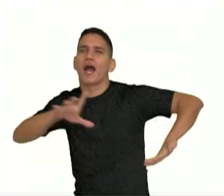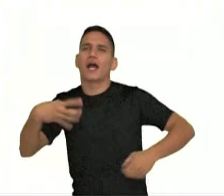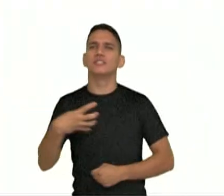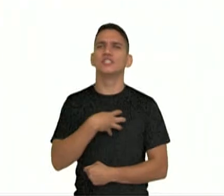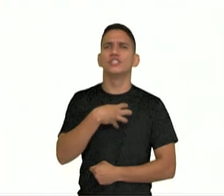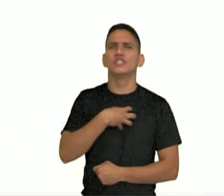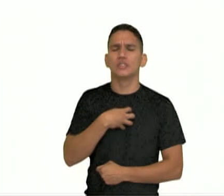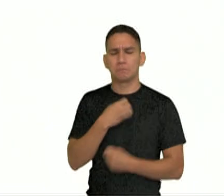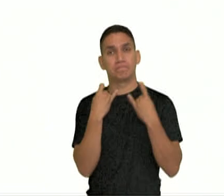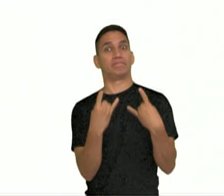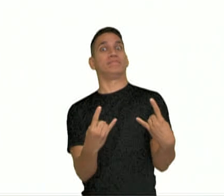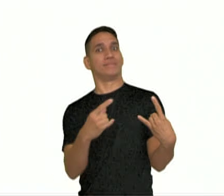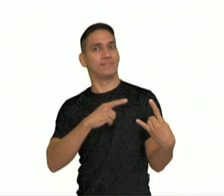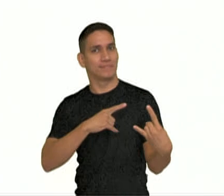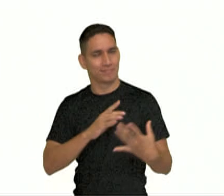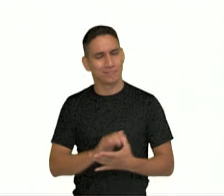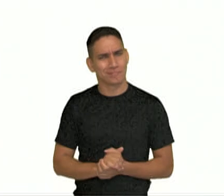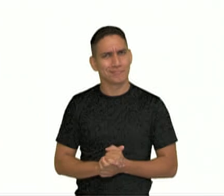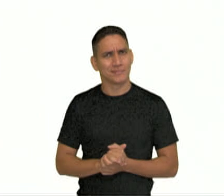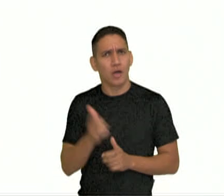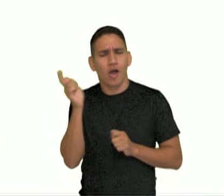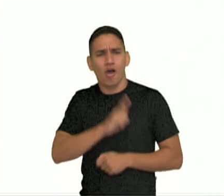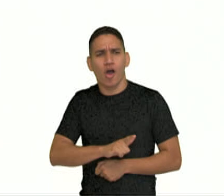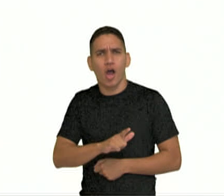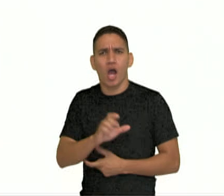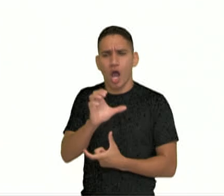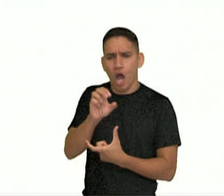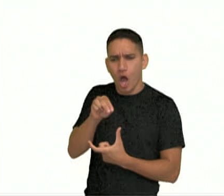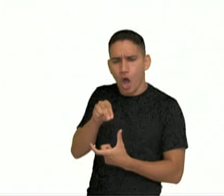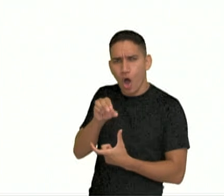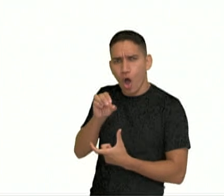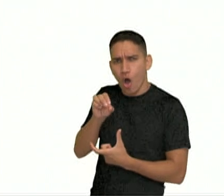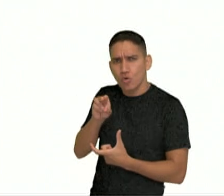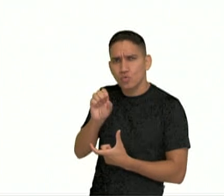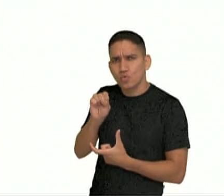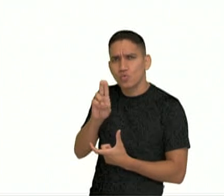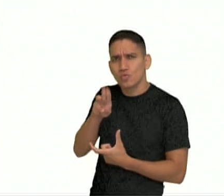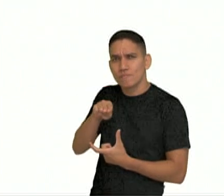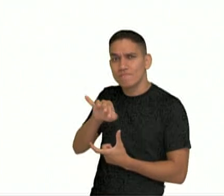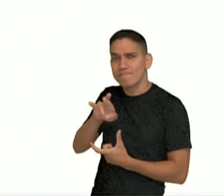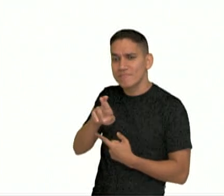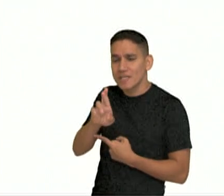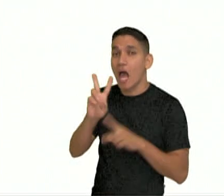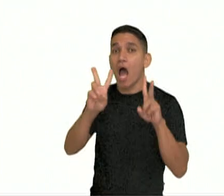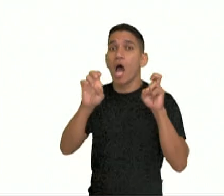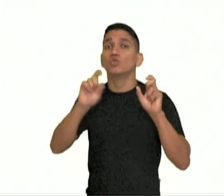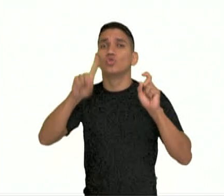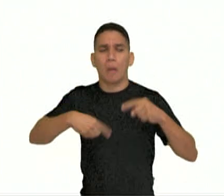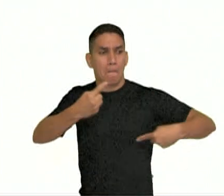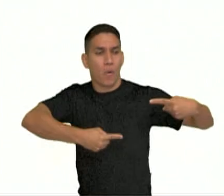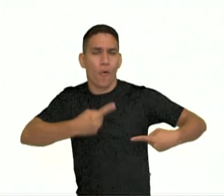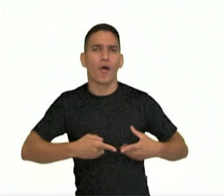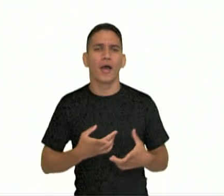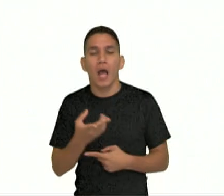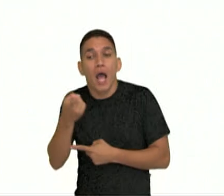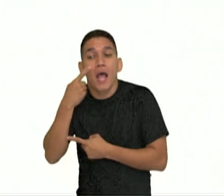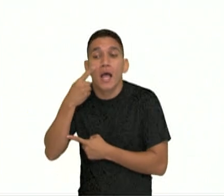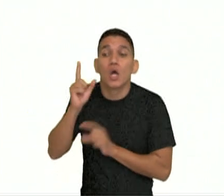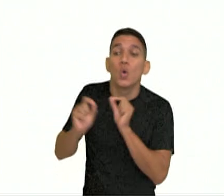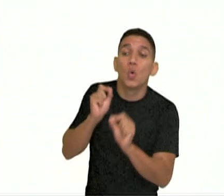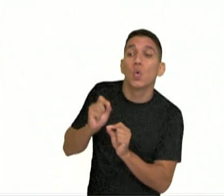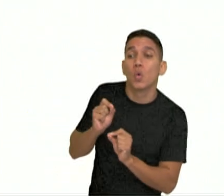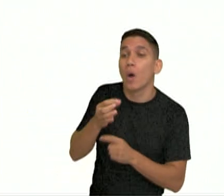formato impressiona. É possível consumir notícias sobre política, ficar por dentro da opinião de críticos